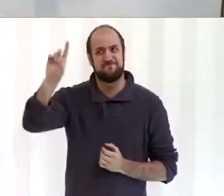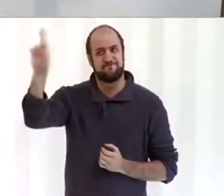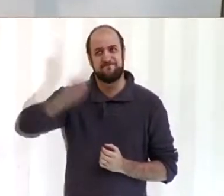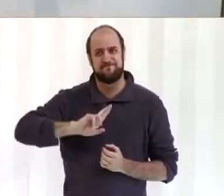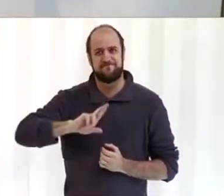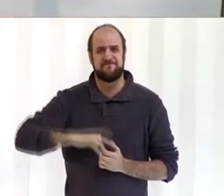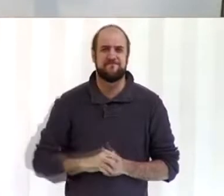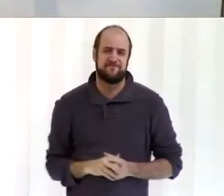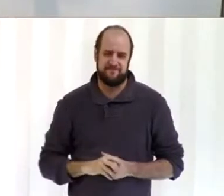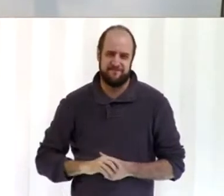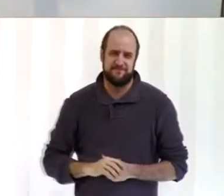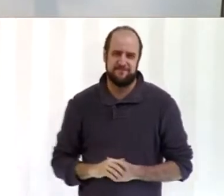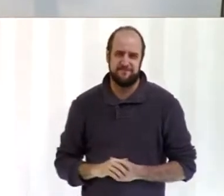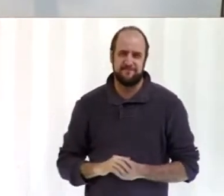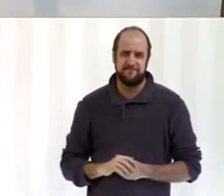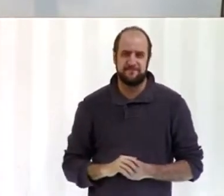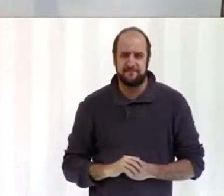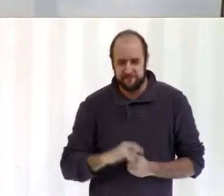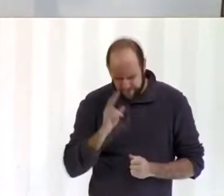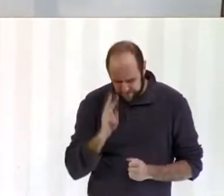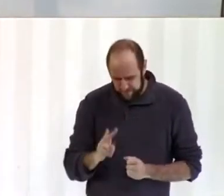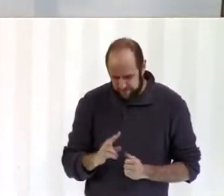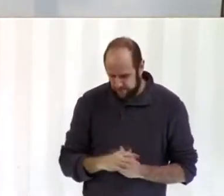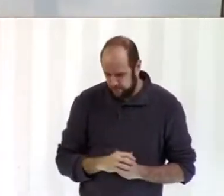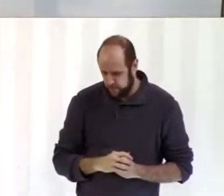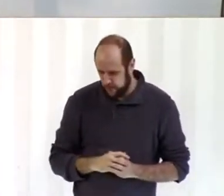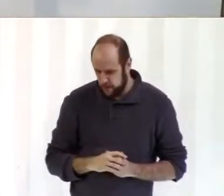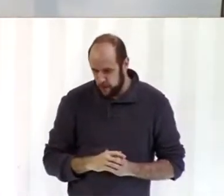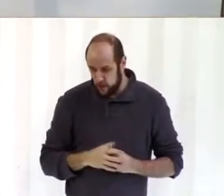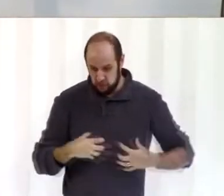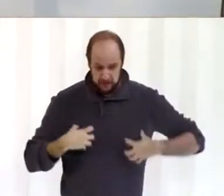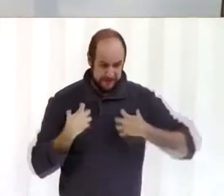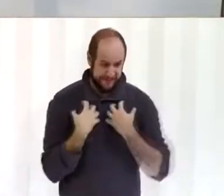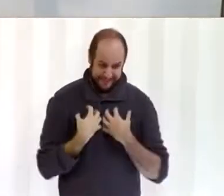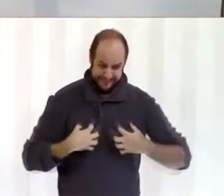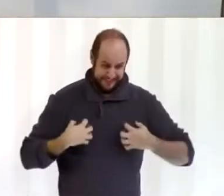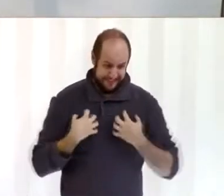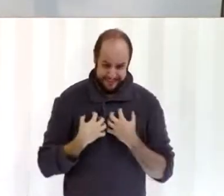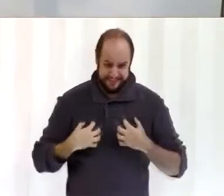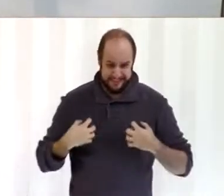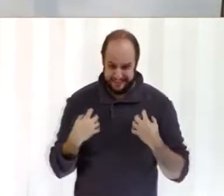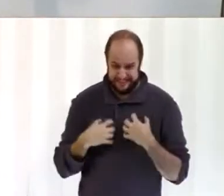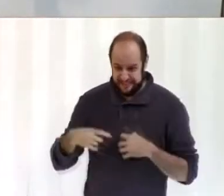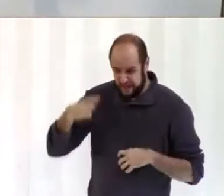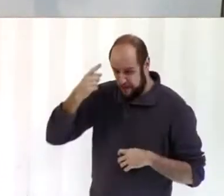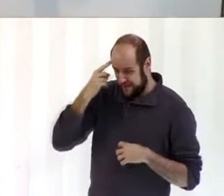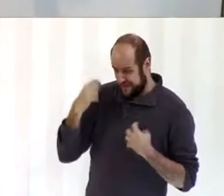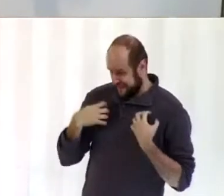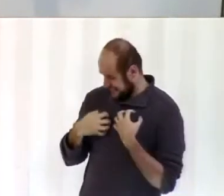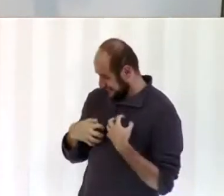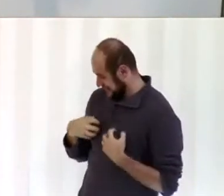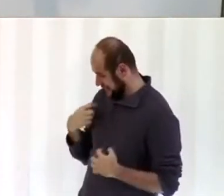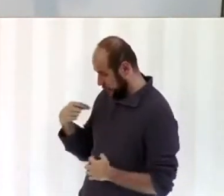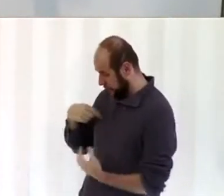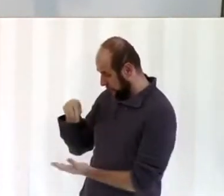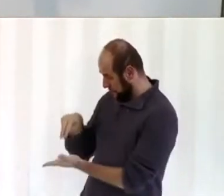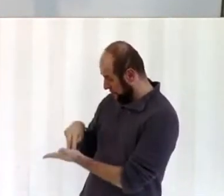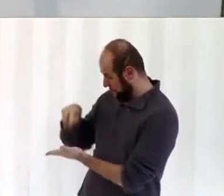Veja, ele não entrou em desespero a ponto de pular no rio